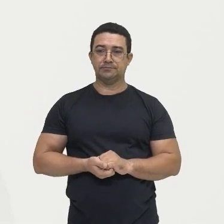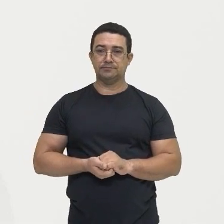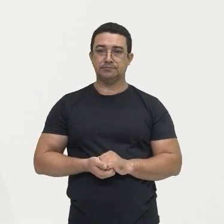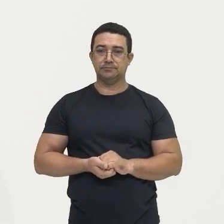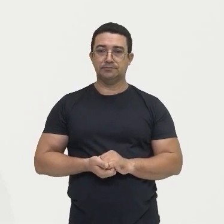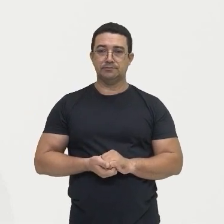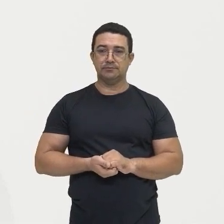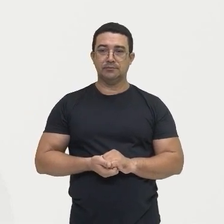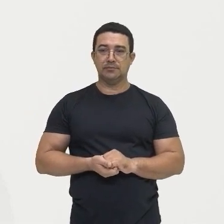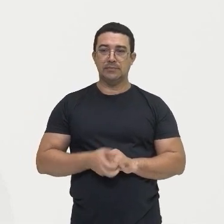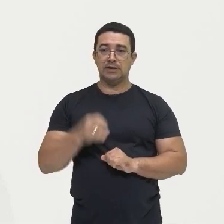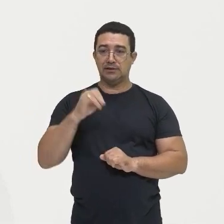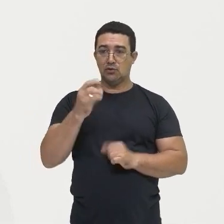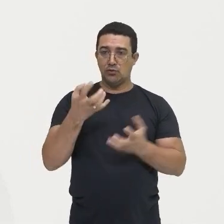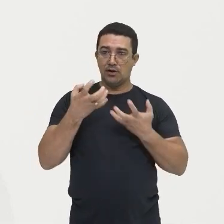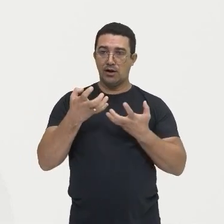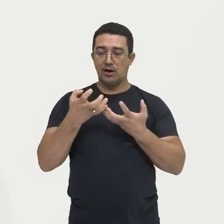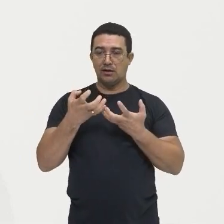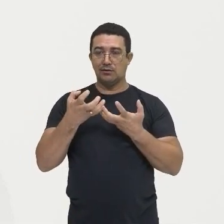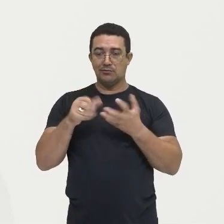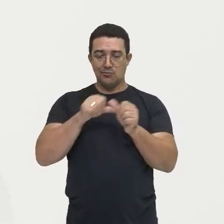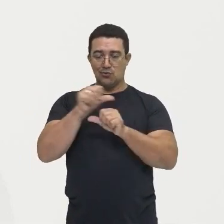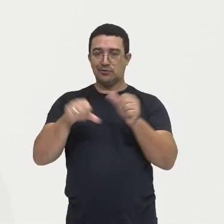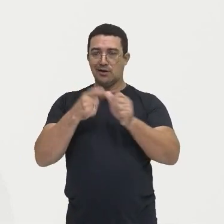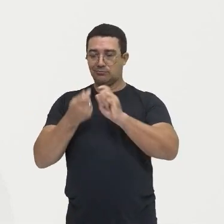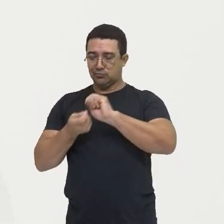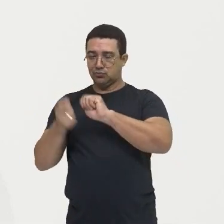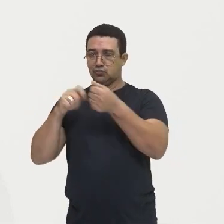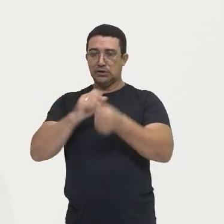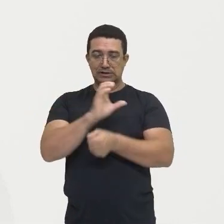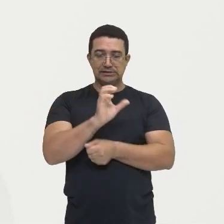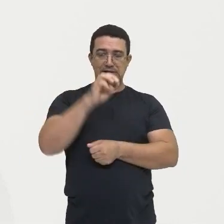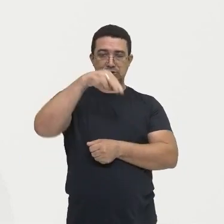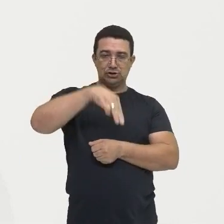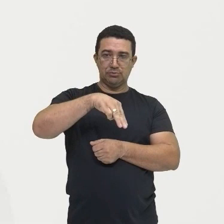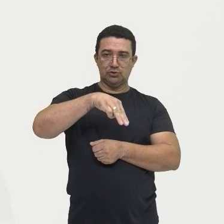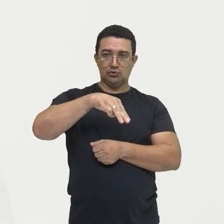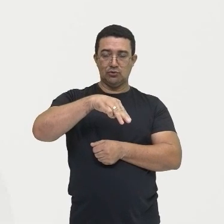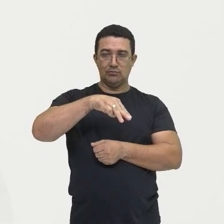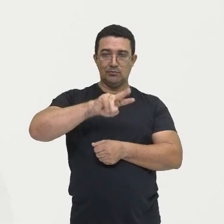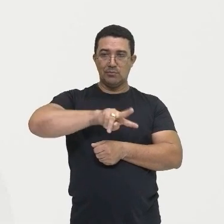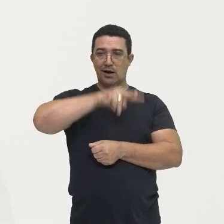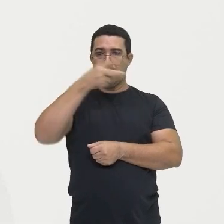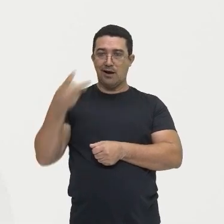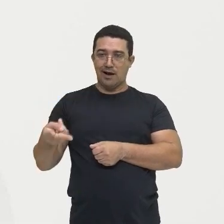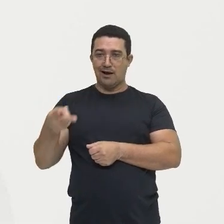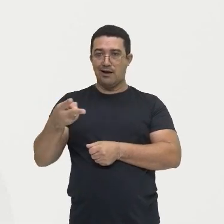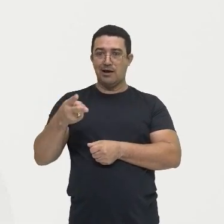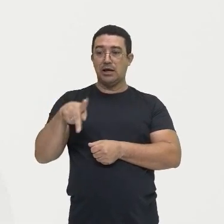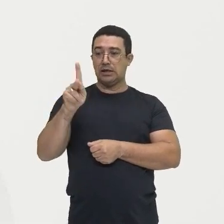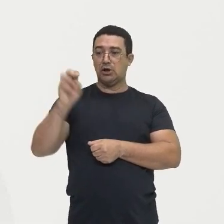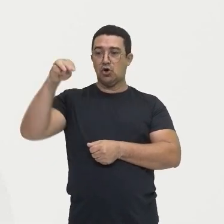Se eu quiser converter de centímetros para quilômetros, eu vou cortar os 5